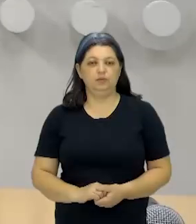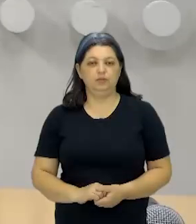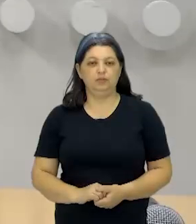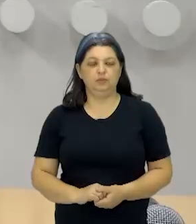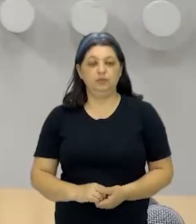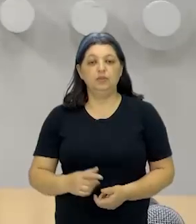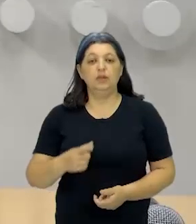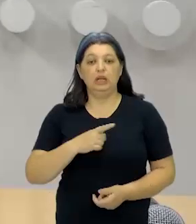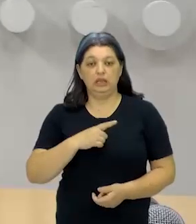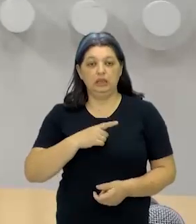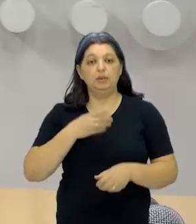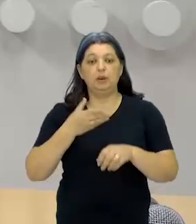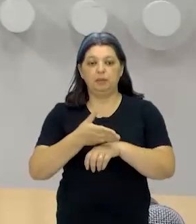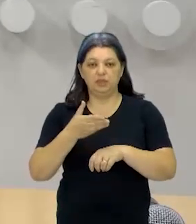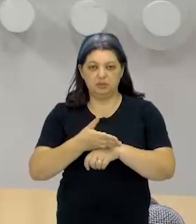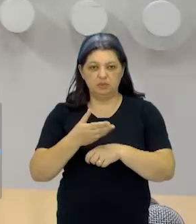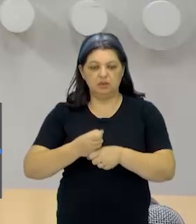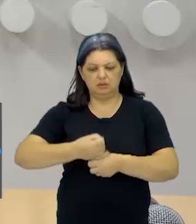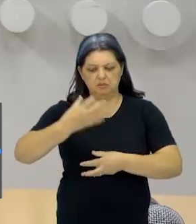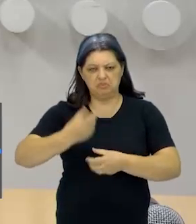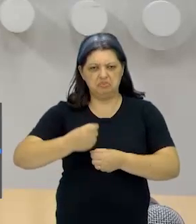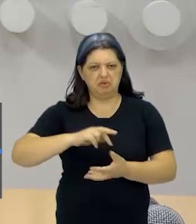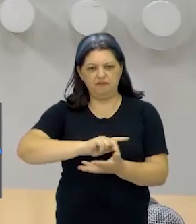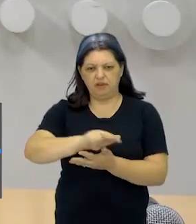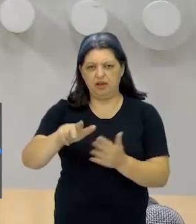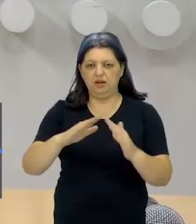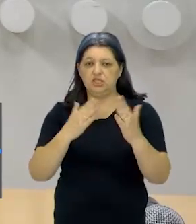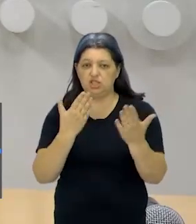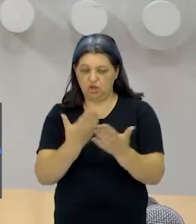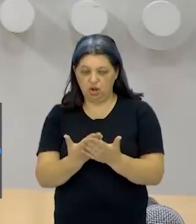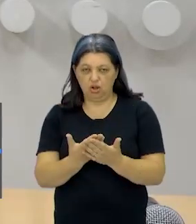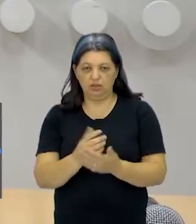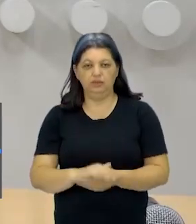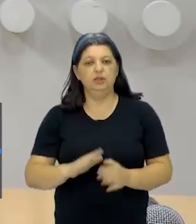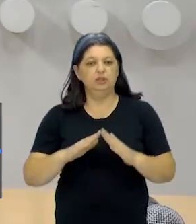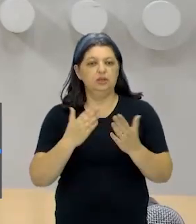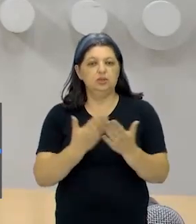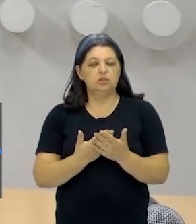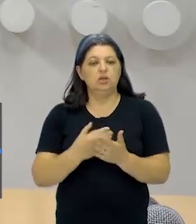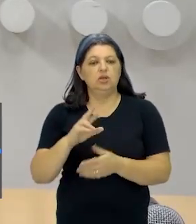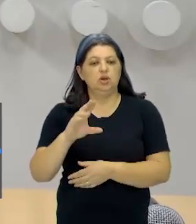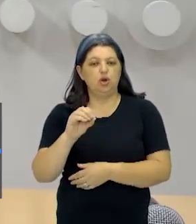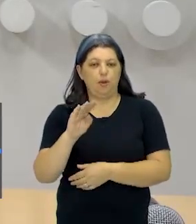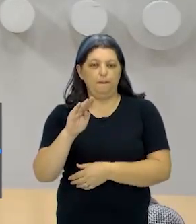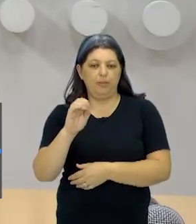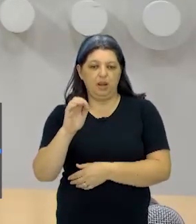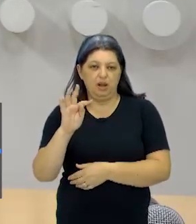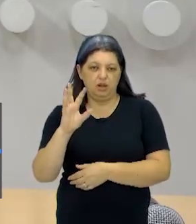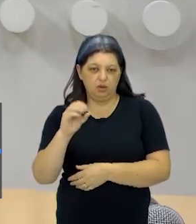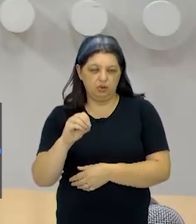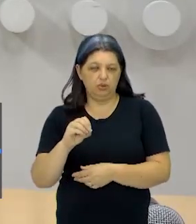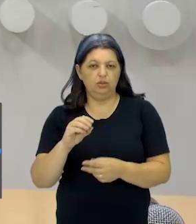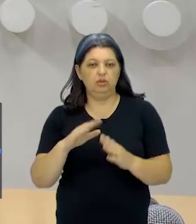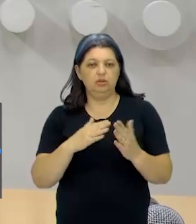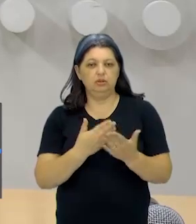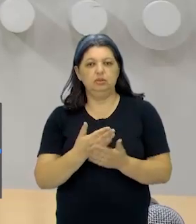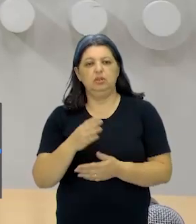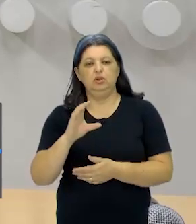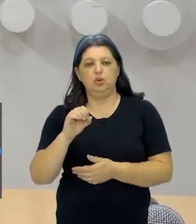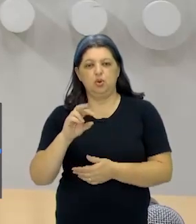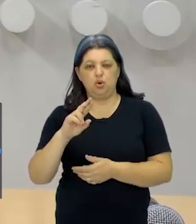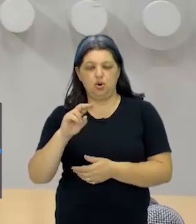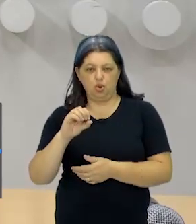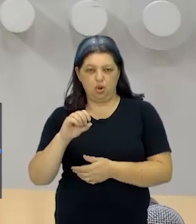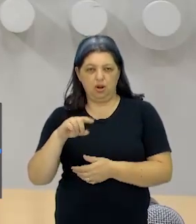E temos aí a participação de várias escolas com a gente, né? Escola Roberto Marinho, a Escola Coronel Queiroz também, aí